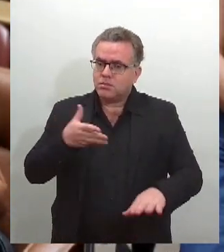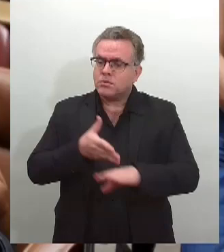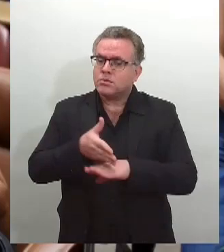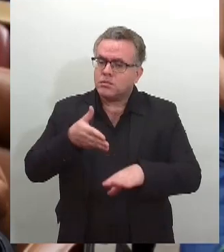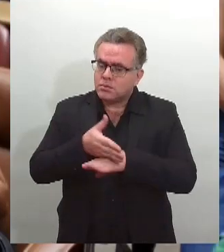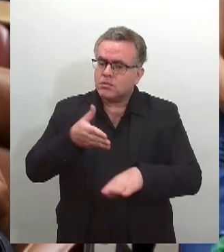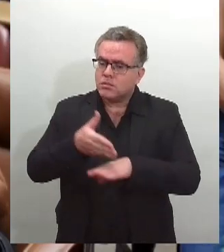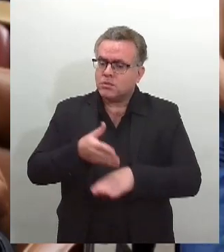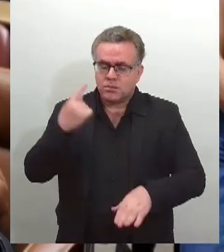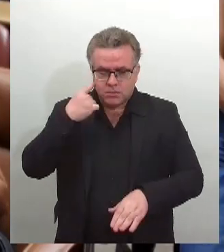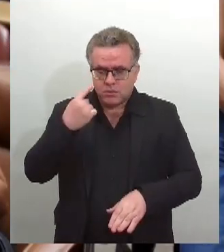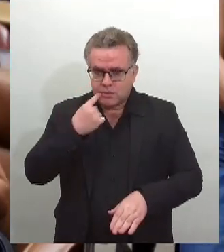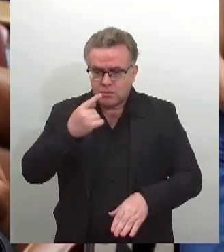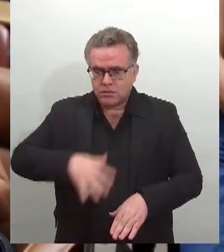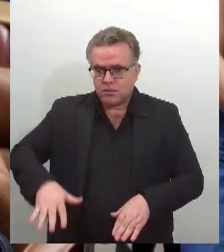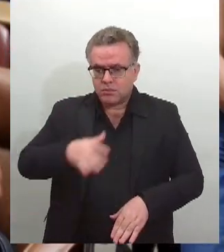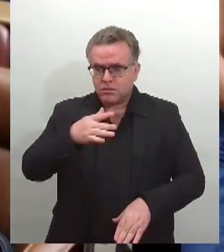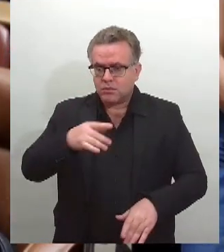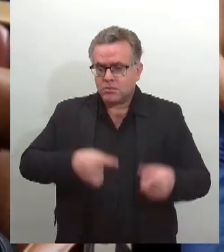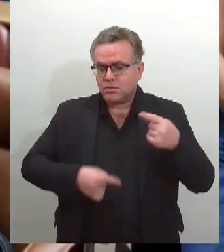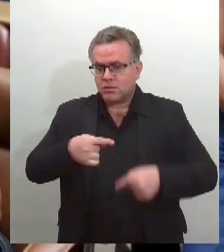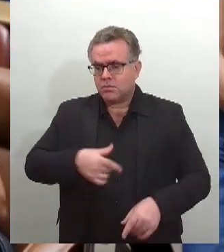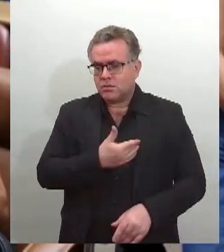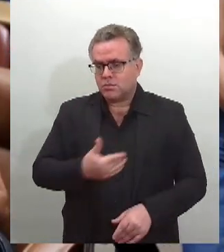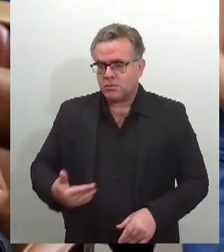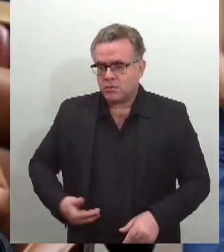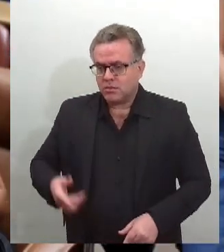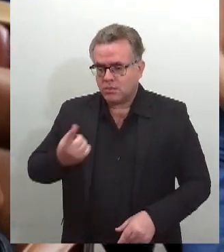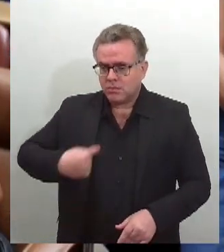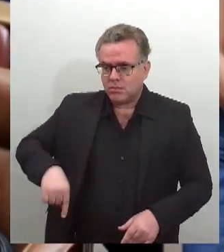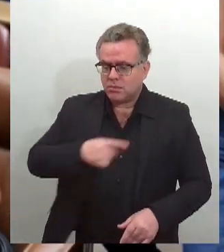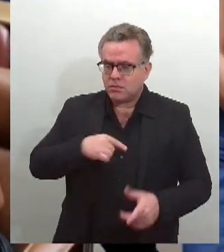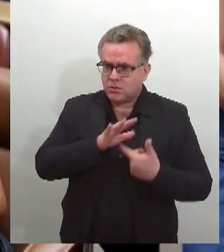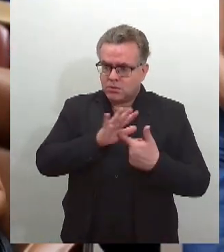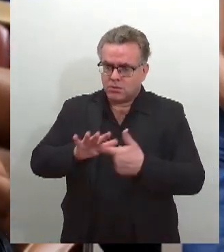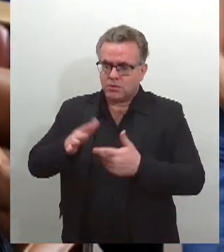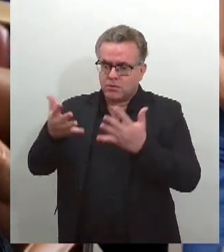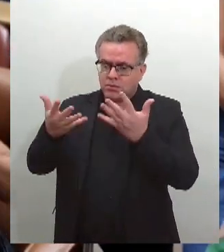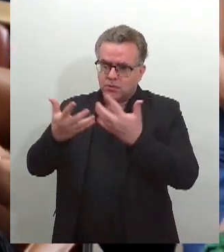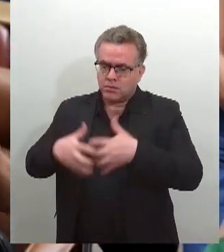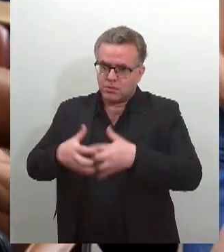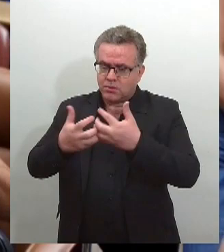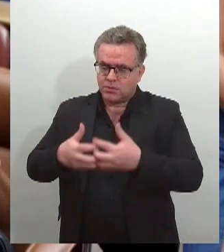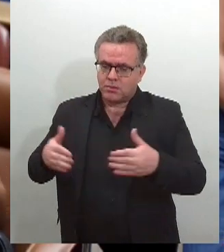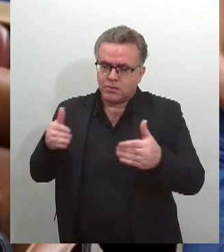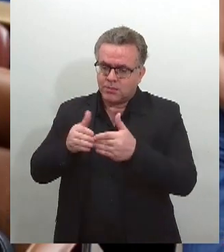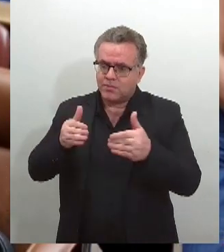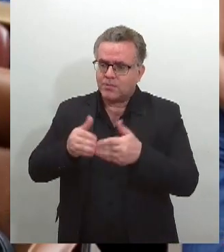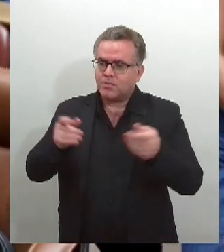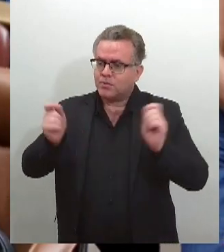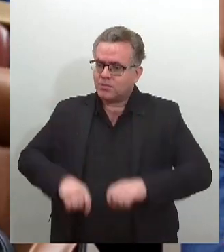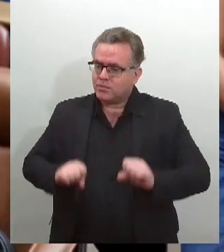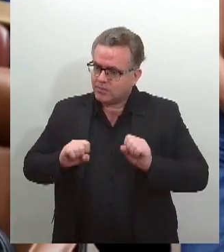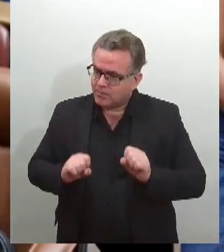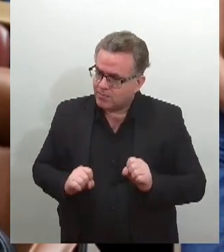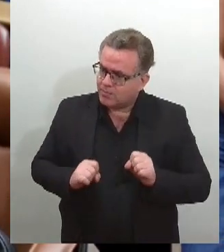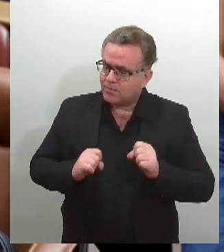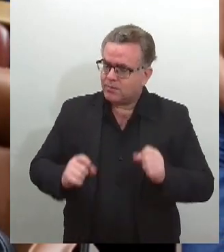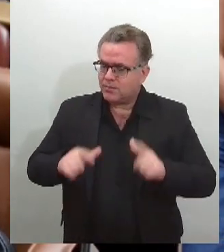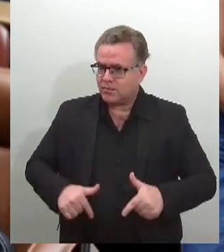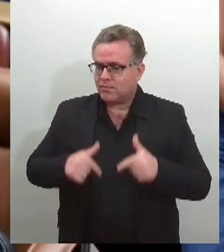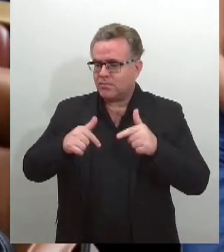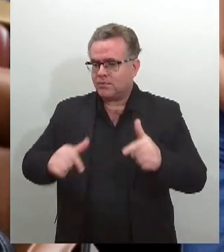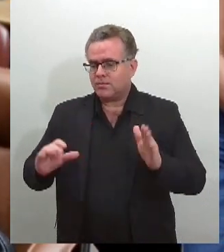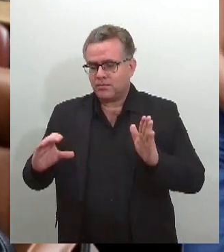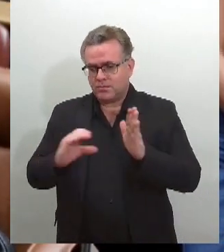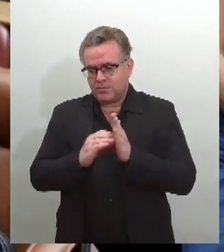a políticas públicas. Então, a gente vai trazer algumas reflexões nesse sentido para a gente fortalecer a luta dessa comunidade, que também